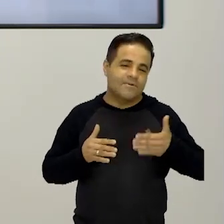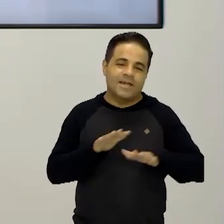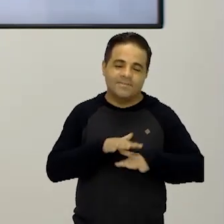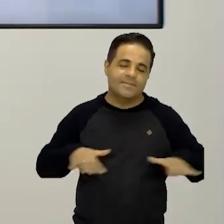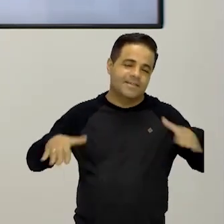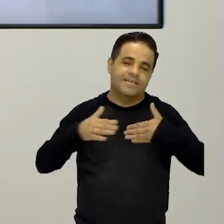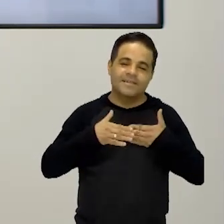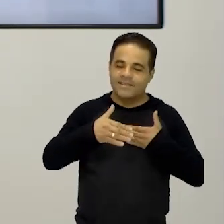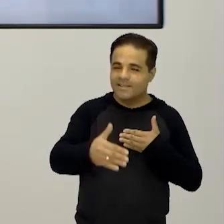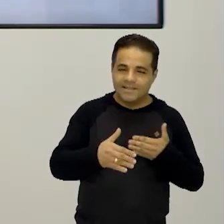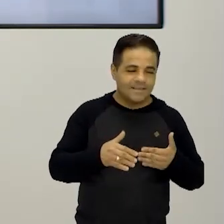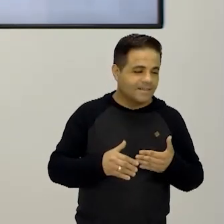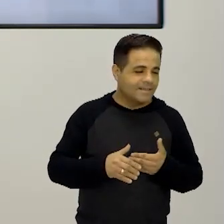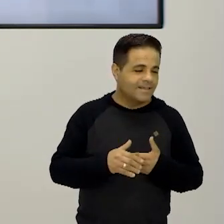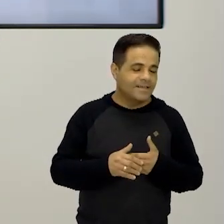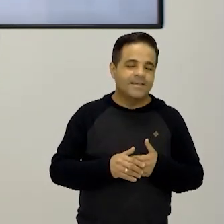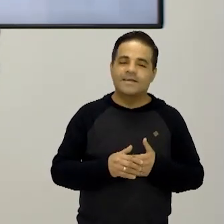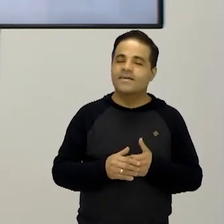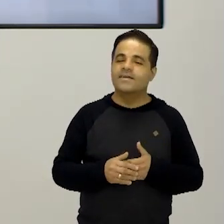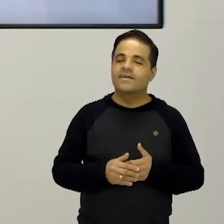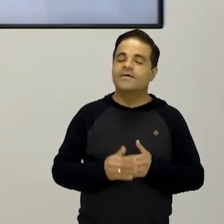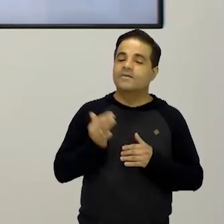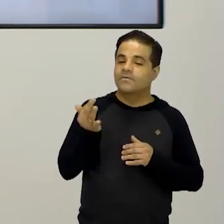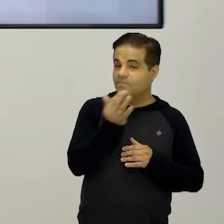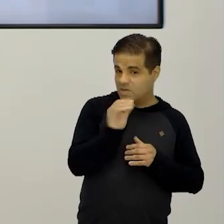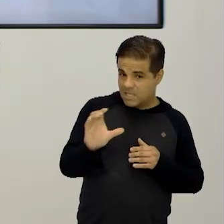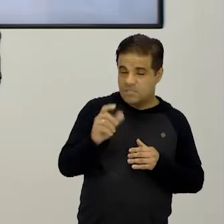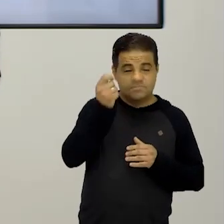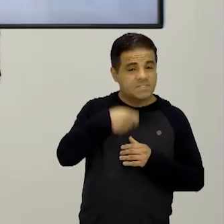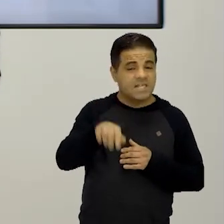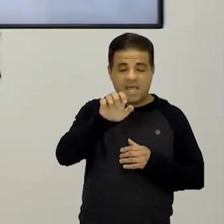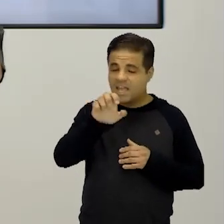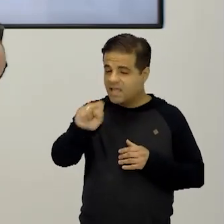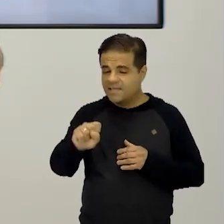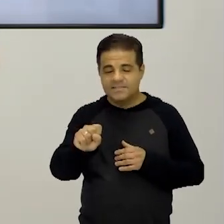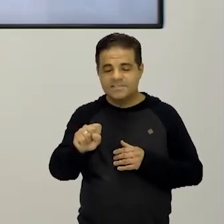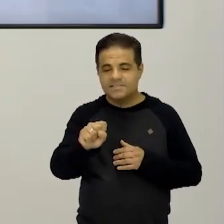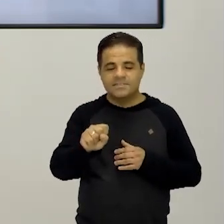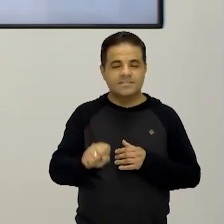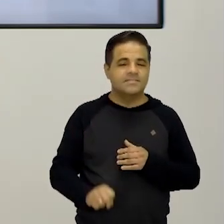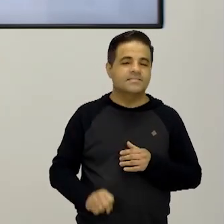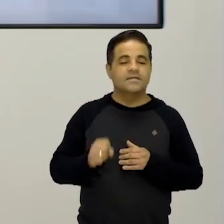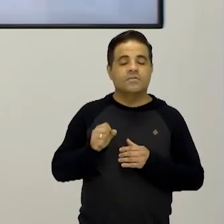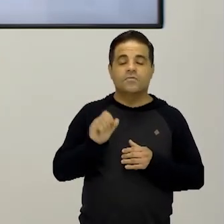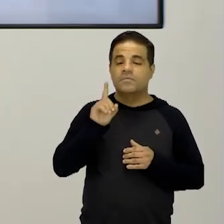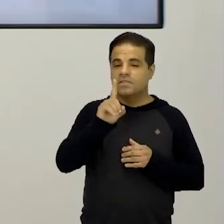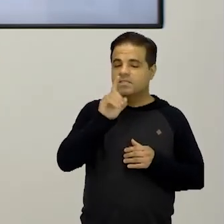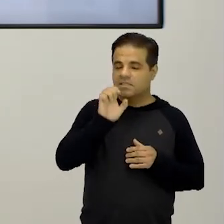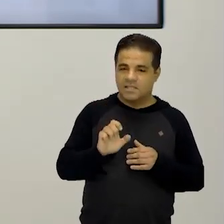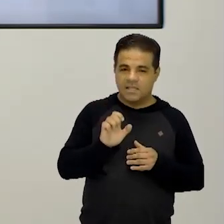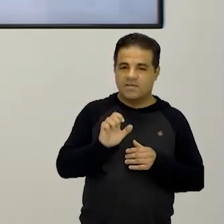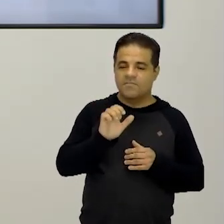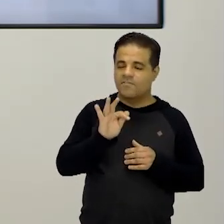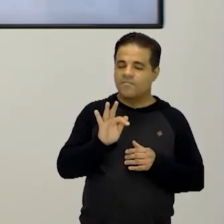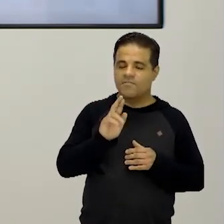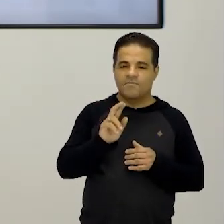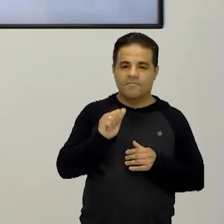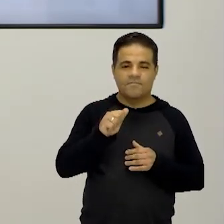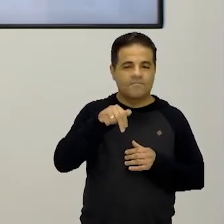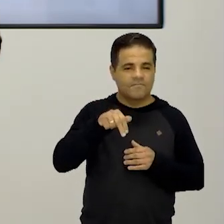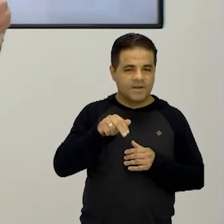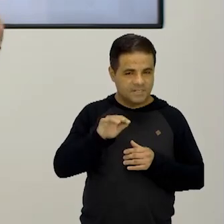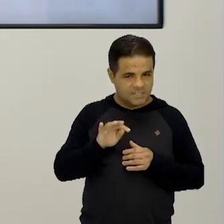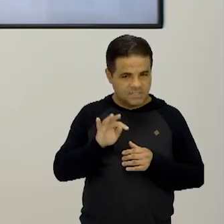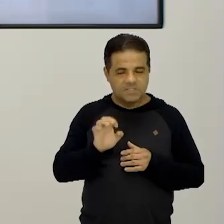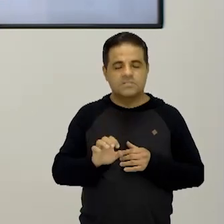the Italians. No caso de French, a gente não precisa do ES, então eu só vou colocar the French, ou, se eu preferir, French